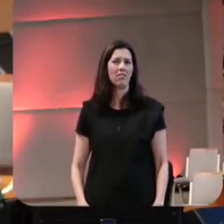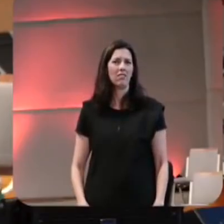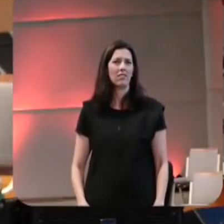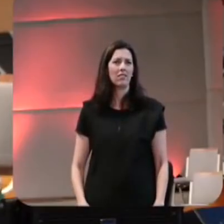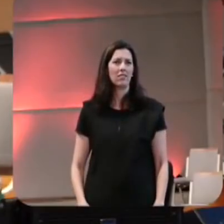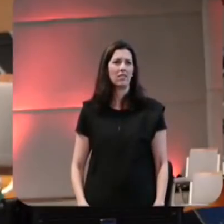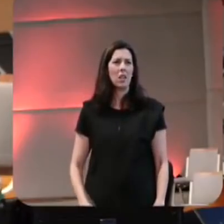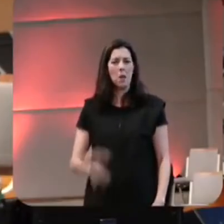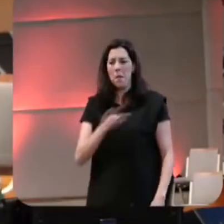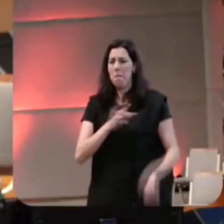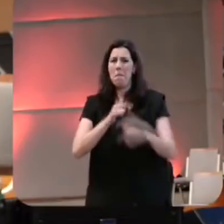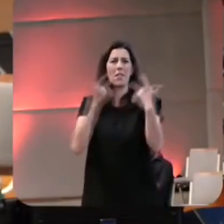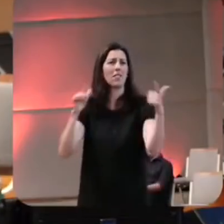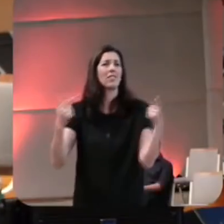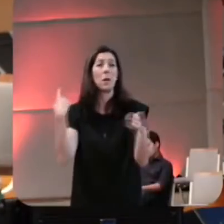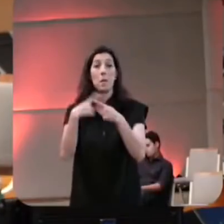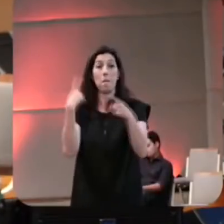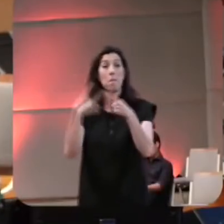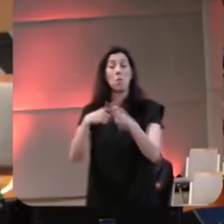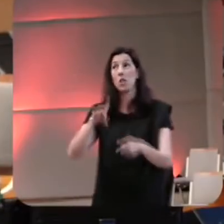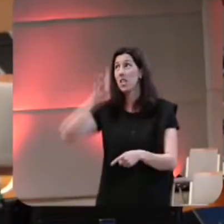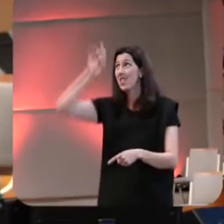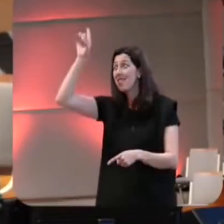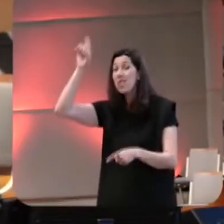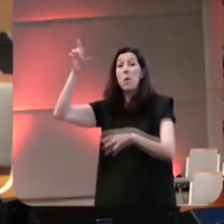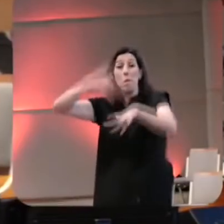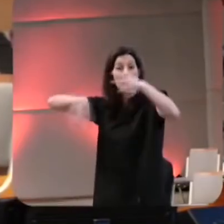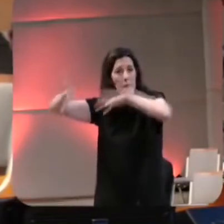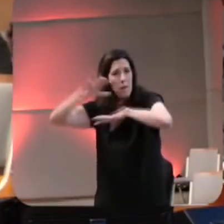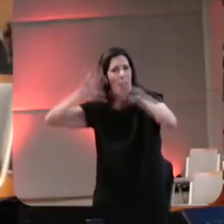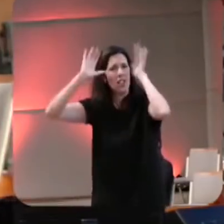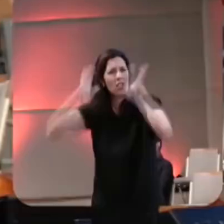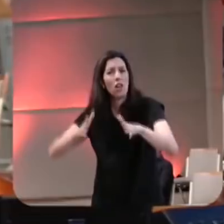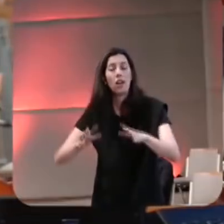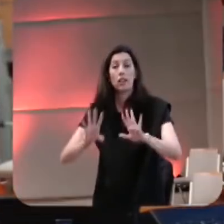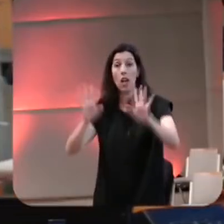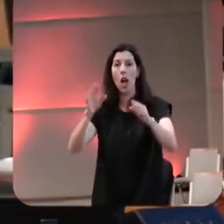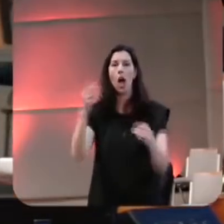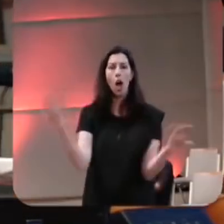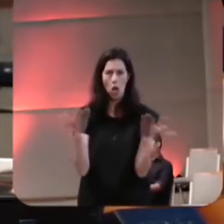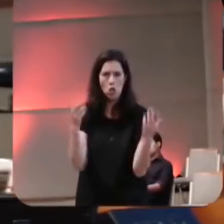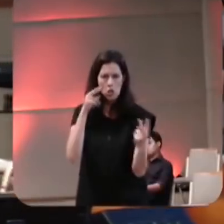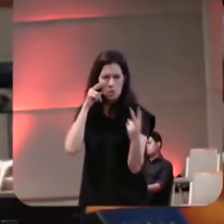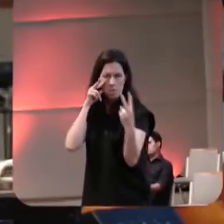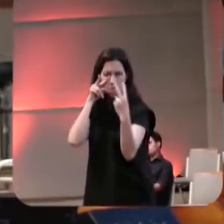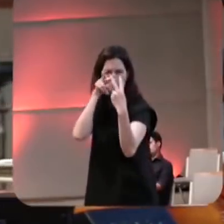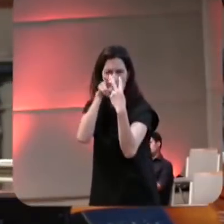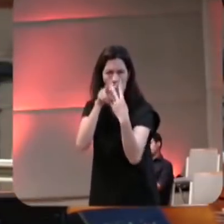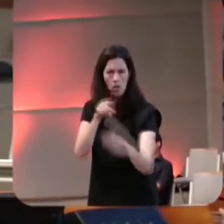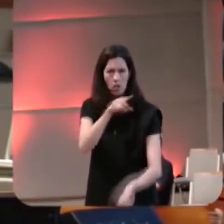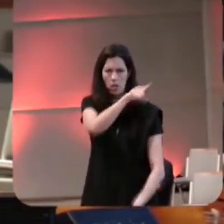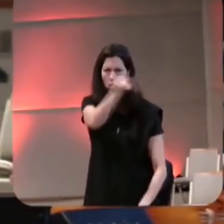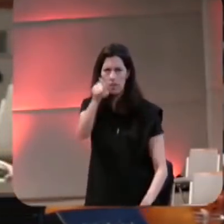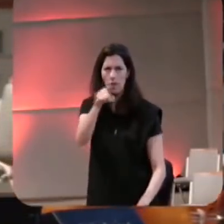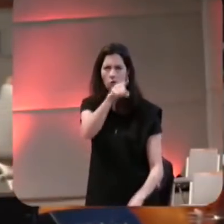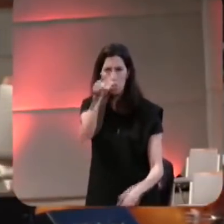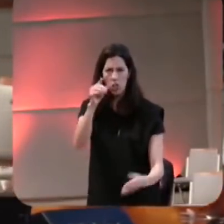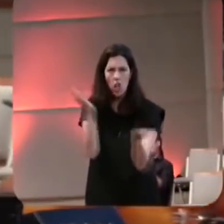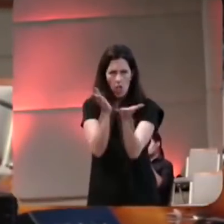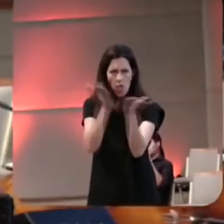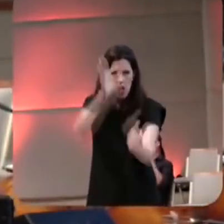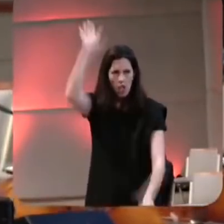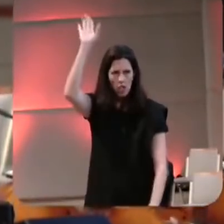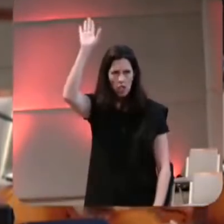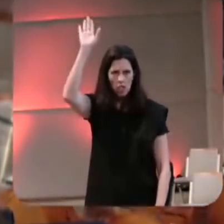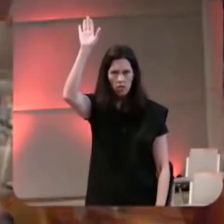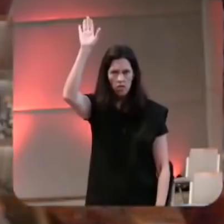disponibilizados. Então agora eu vou olhar bem no olho de você. Quem aqui é crente no Senhor Jesus Cristo? Levanta a